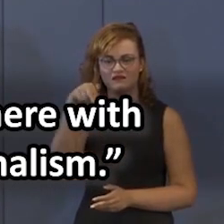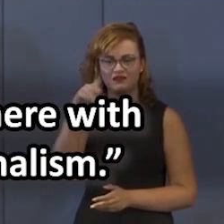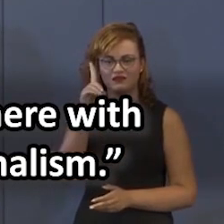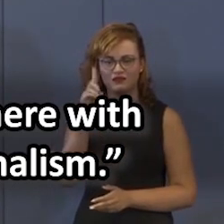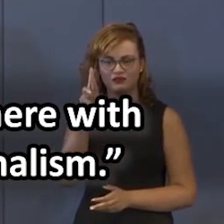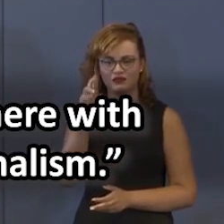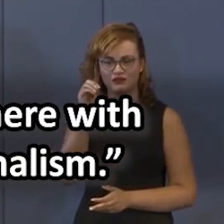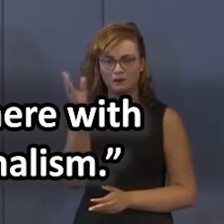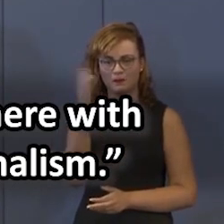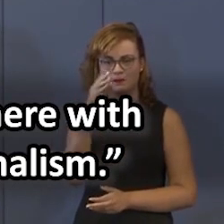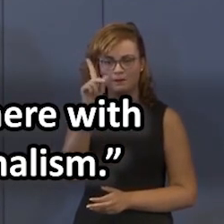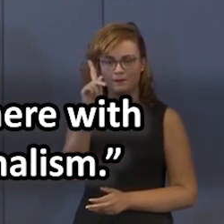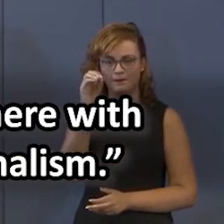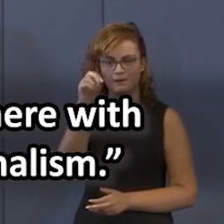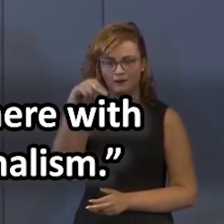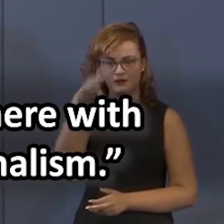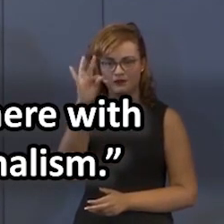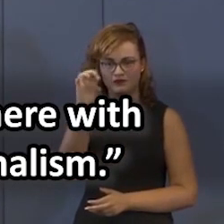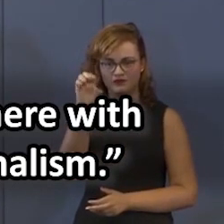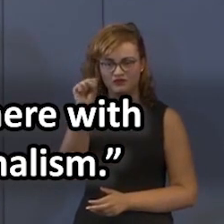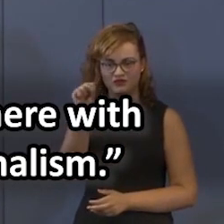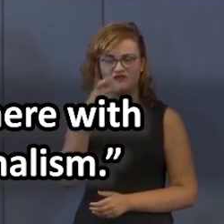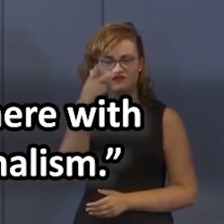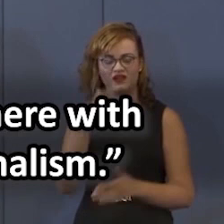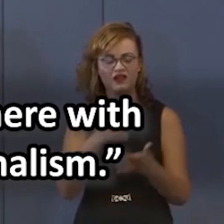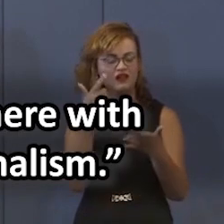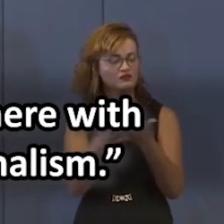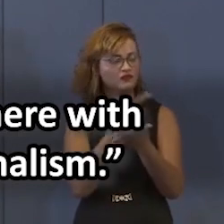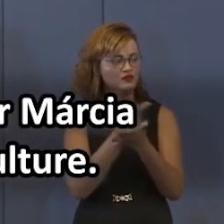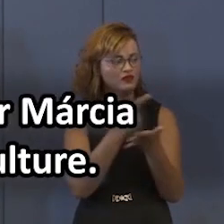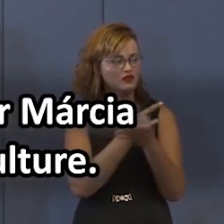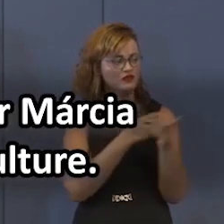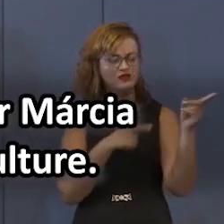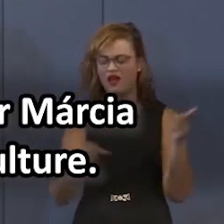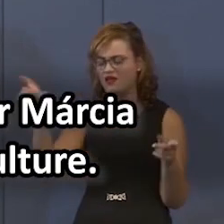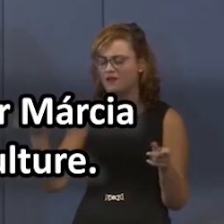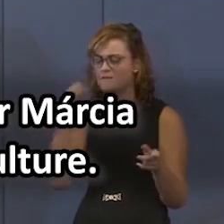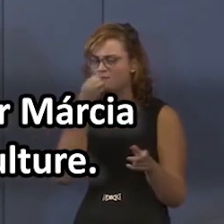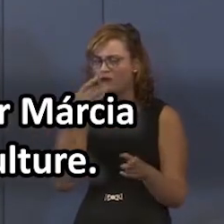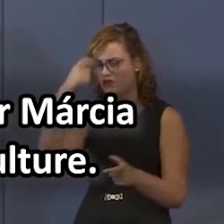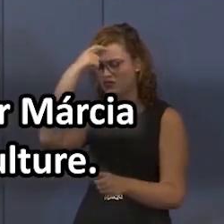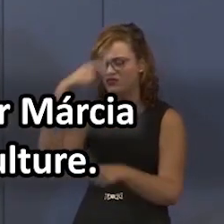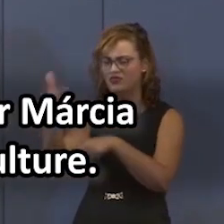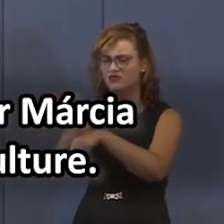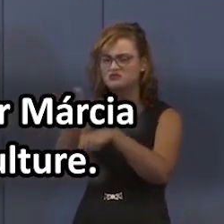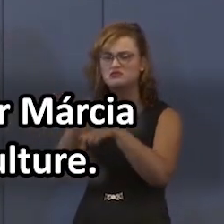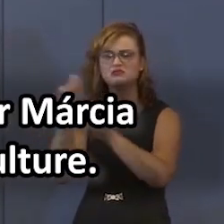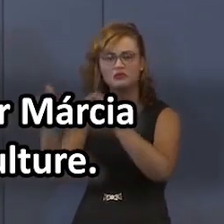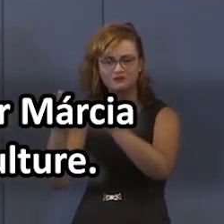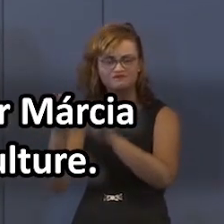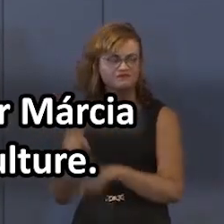nos falar desse livro A Virtude do Nacionalismo. Queria saudar aqui a presença